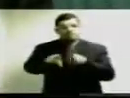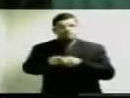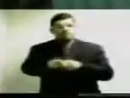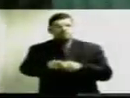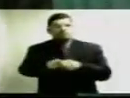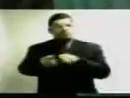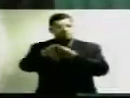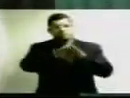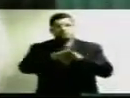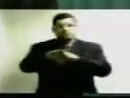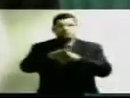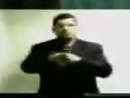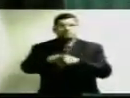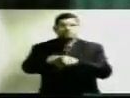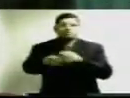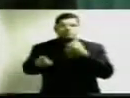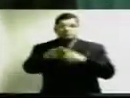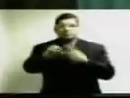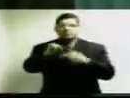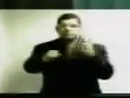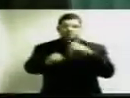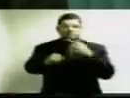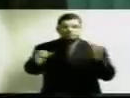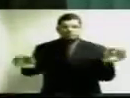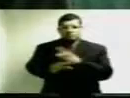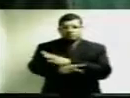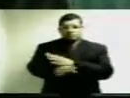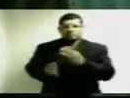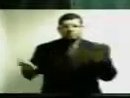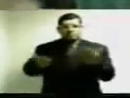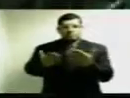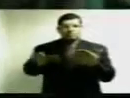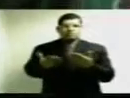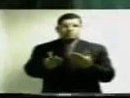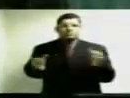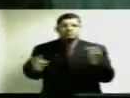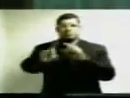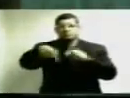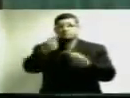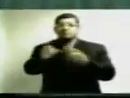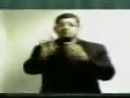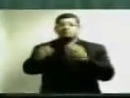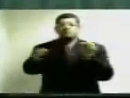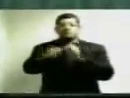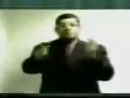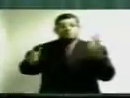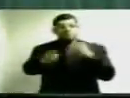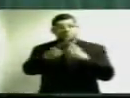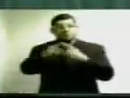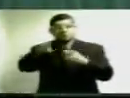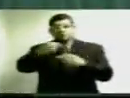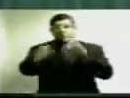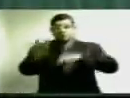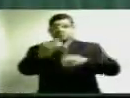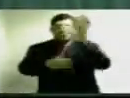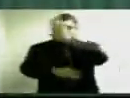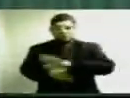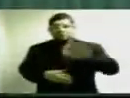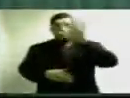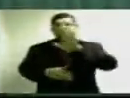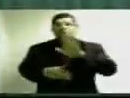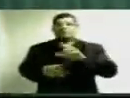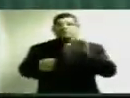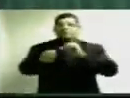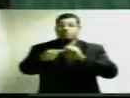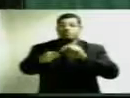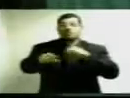vai ficar no mesmo balaio. Porque se nós não acabarmos com o voto secreto agora, acabamos depois, vão dizer, só fizeram depois que o Congresso Nacional